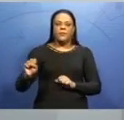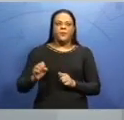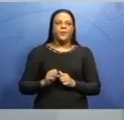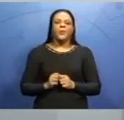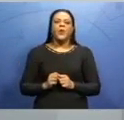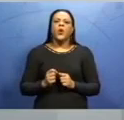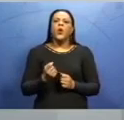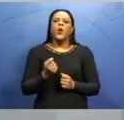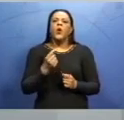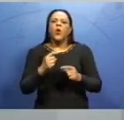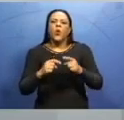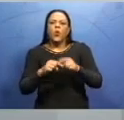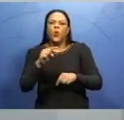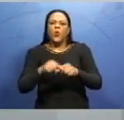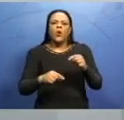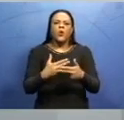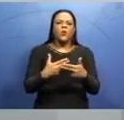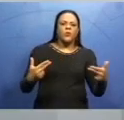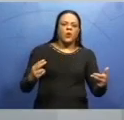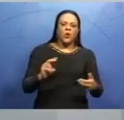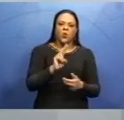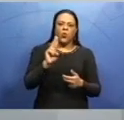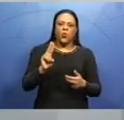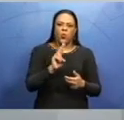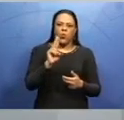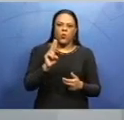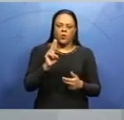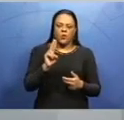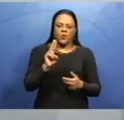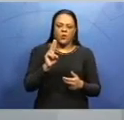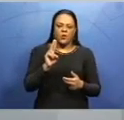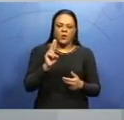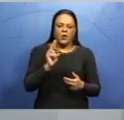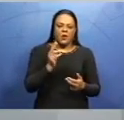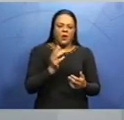ferramenta é usada para medir as grandezas abaixo?